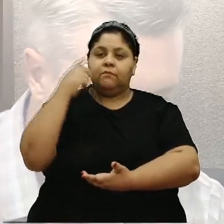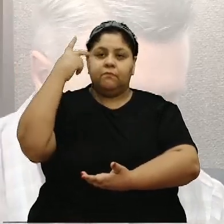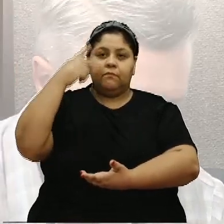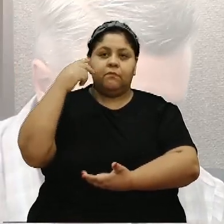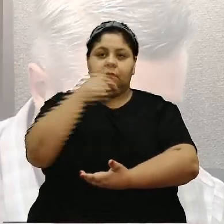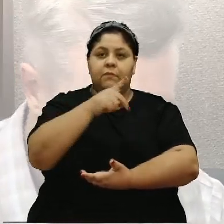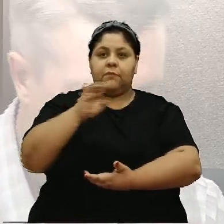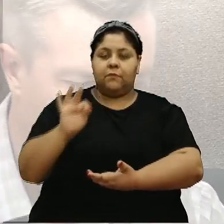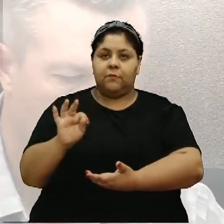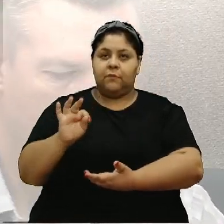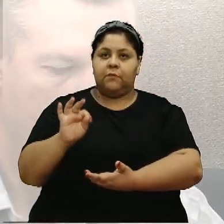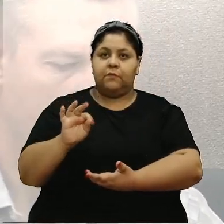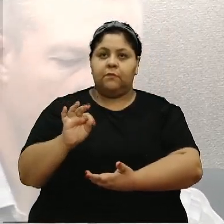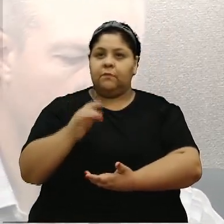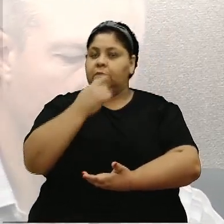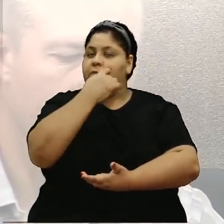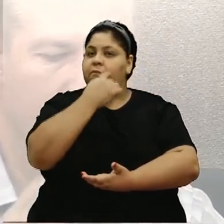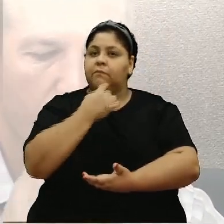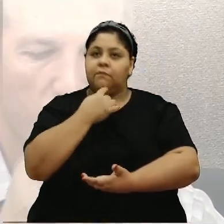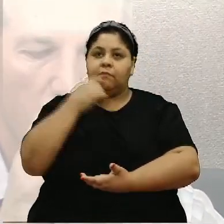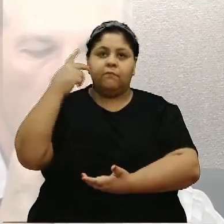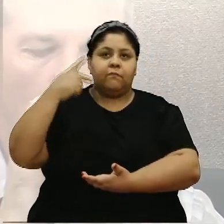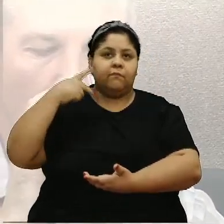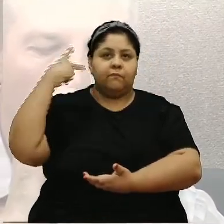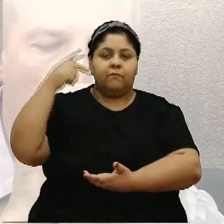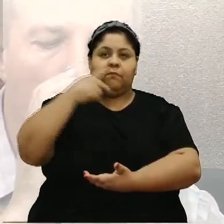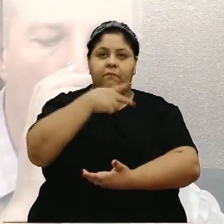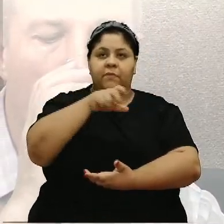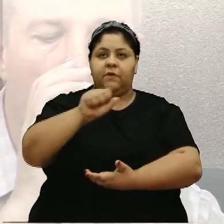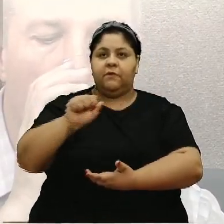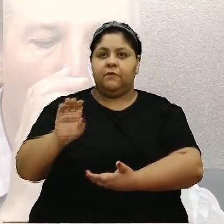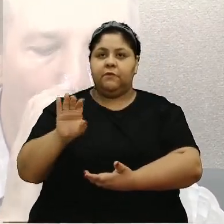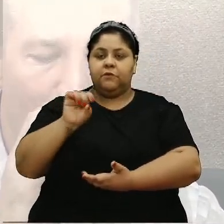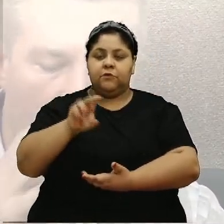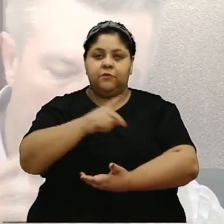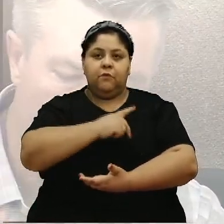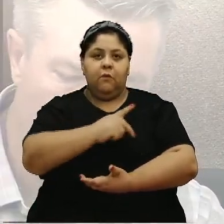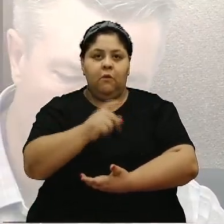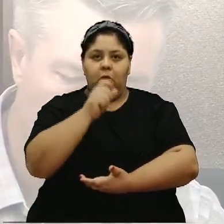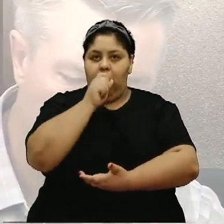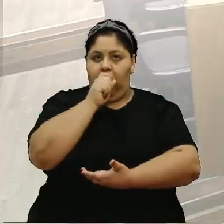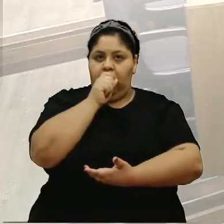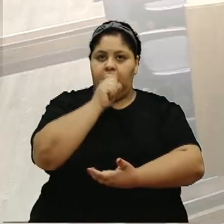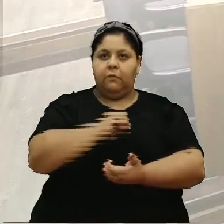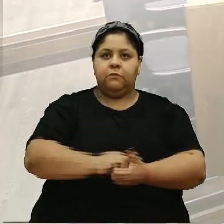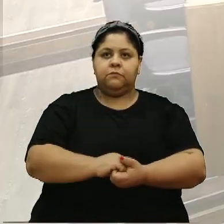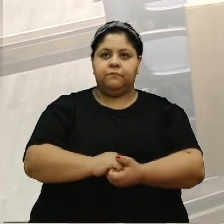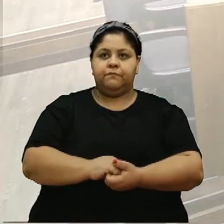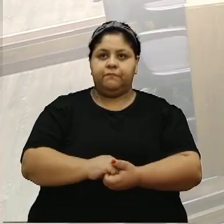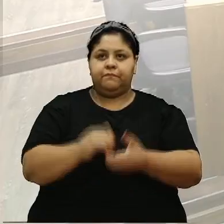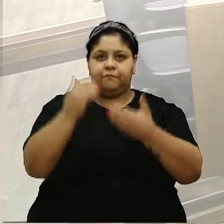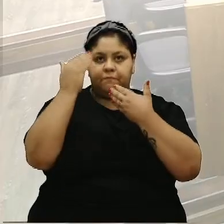PT, e Wagner Petrini, vereador PSB. É isso, senhor presidente. Obrigado, vereador Zanquim.